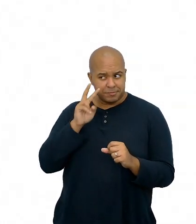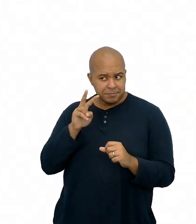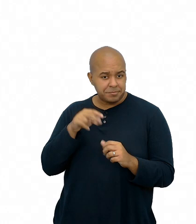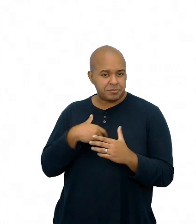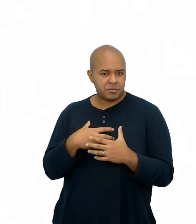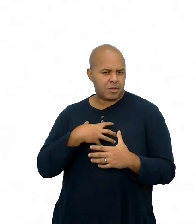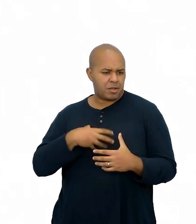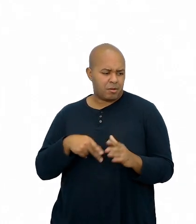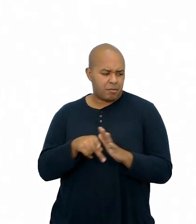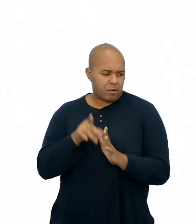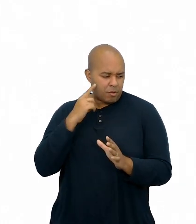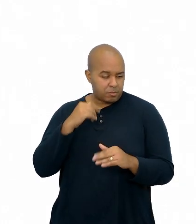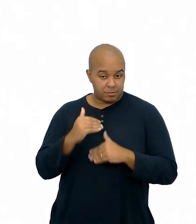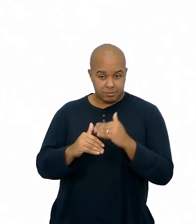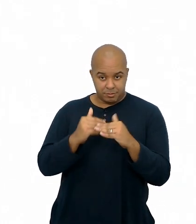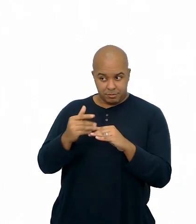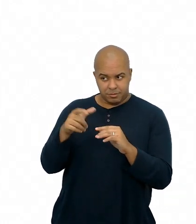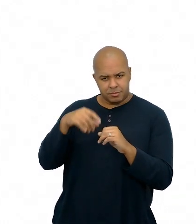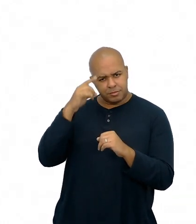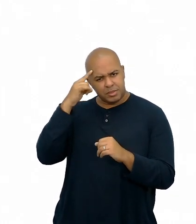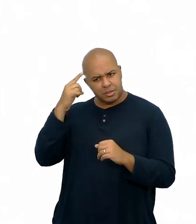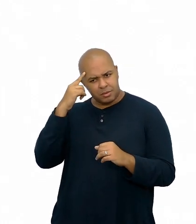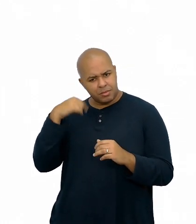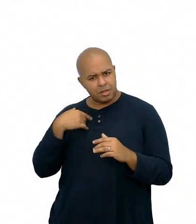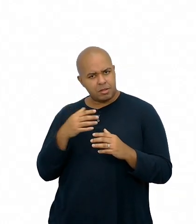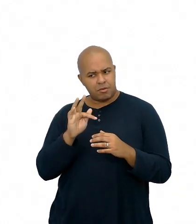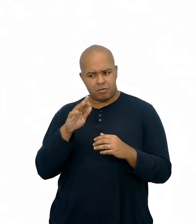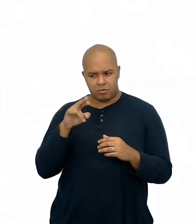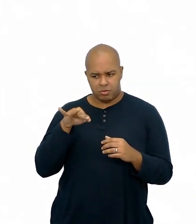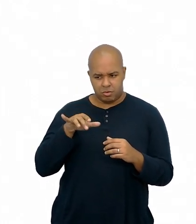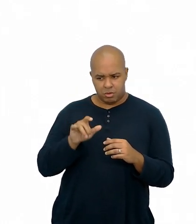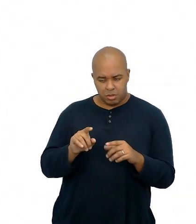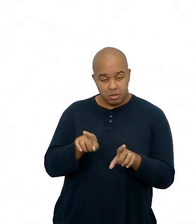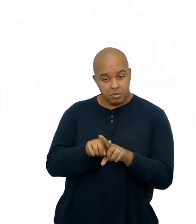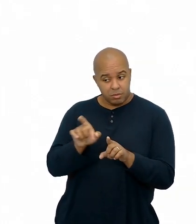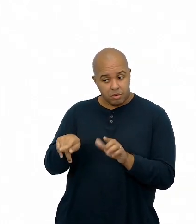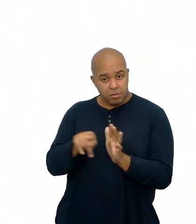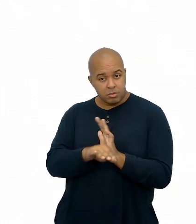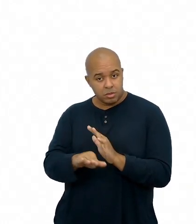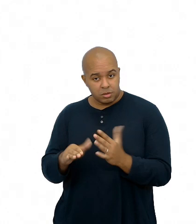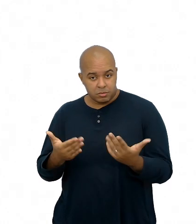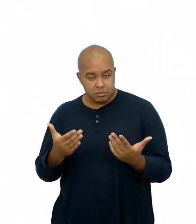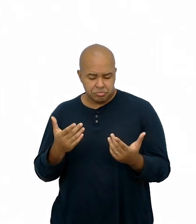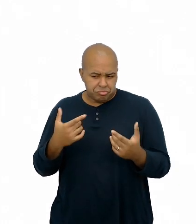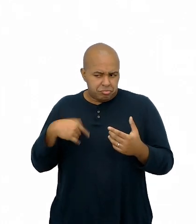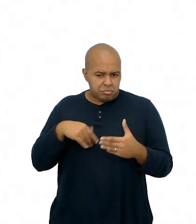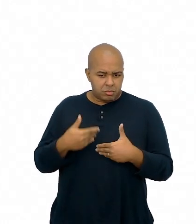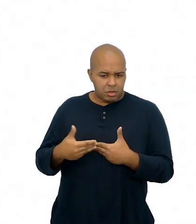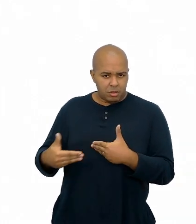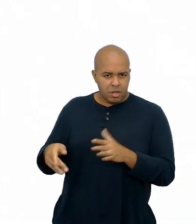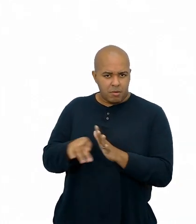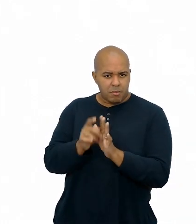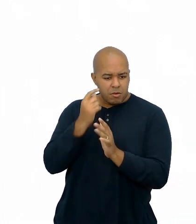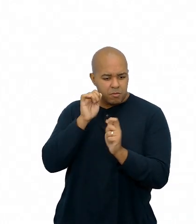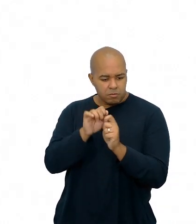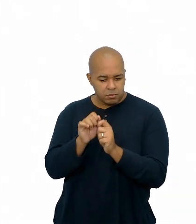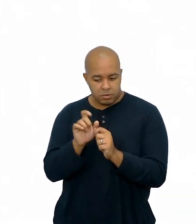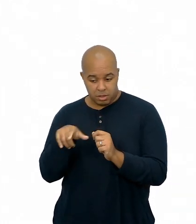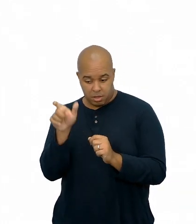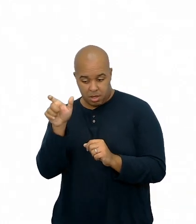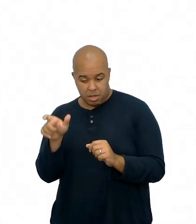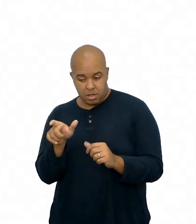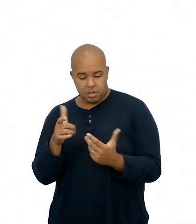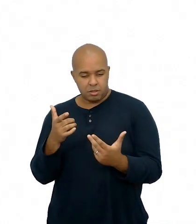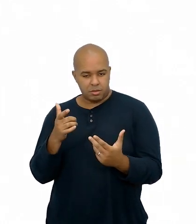uma forma de desenvolver o pensamento funcional dos estudantes. As sequências recursivas são